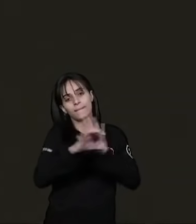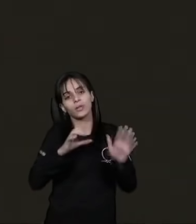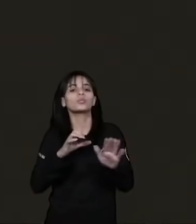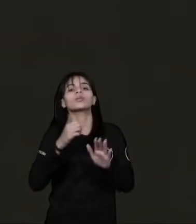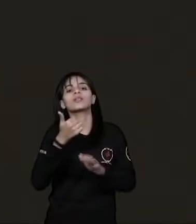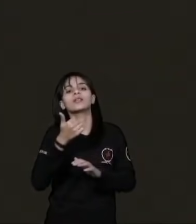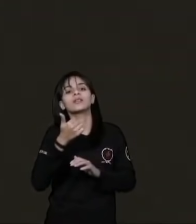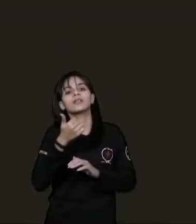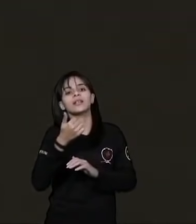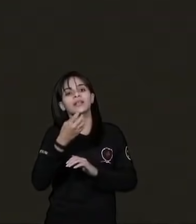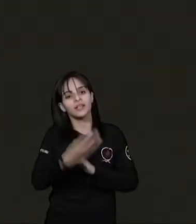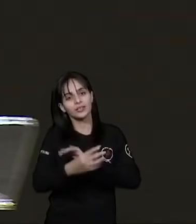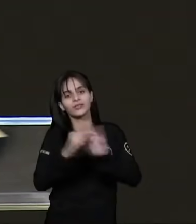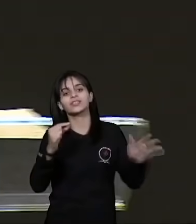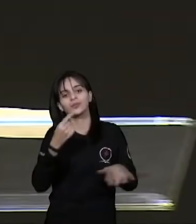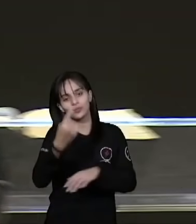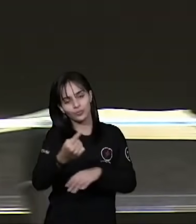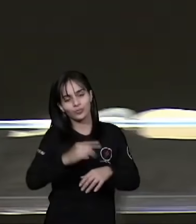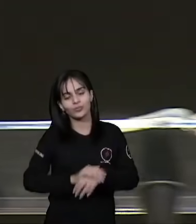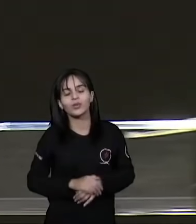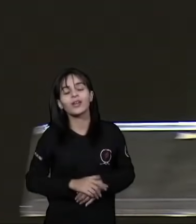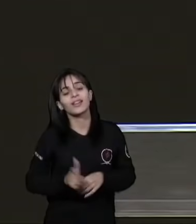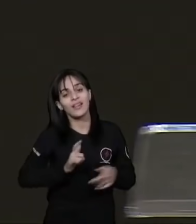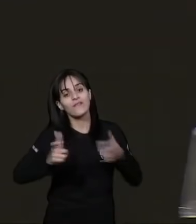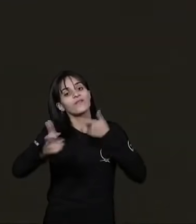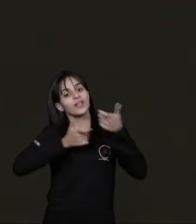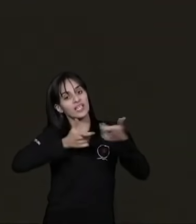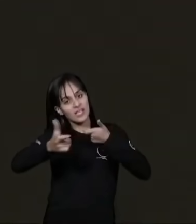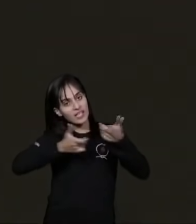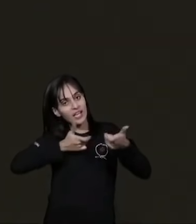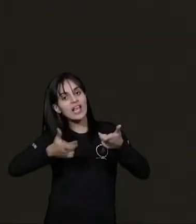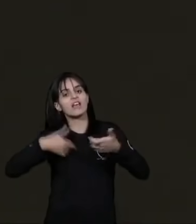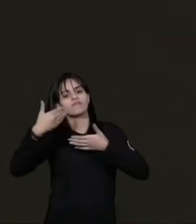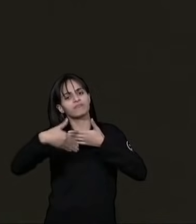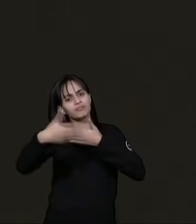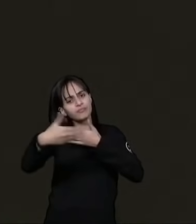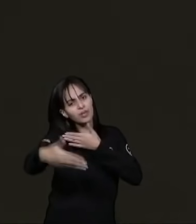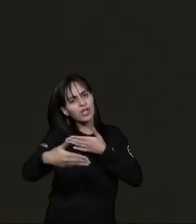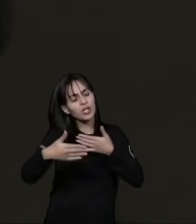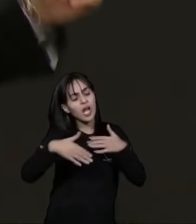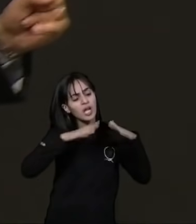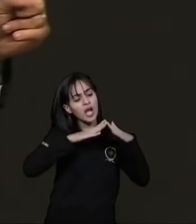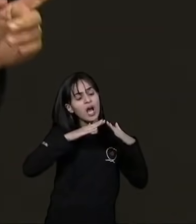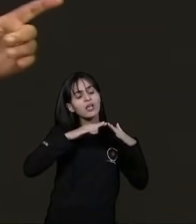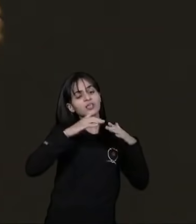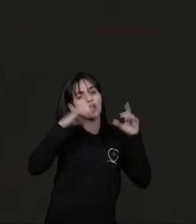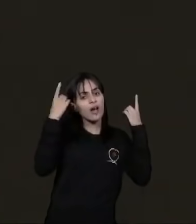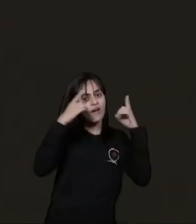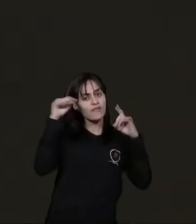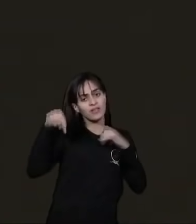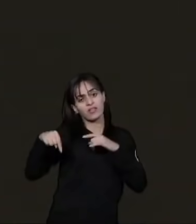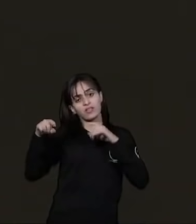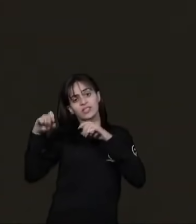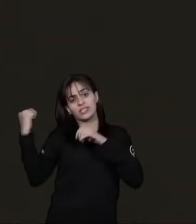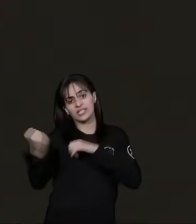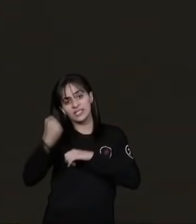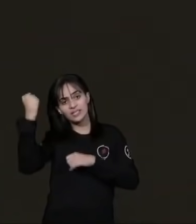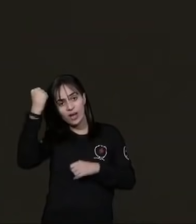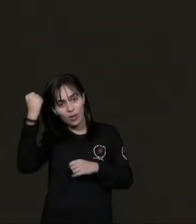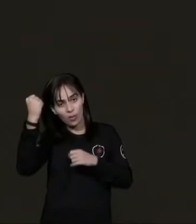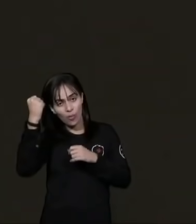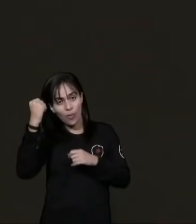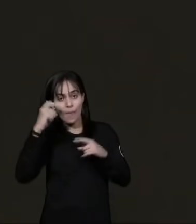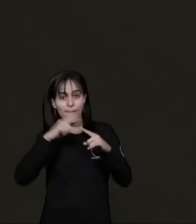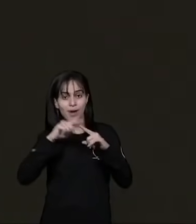3 versículo diz assim e houve guerra prolongada sem para casa de Davi EA casa de